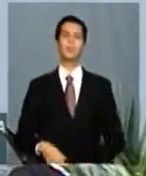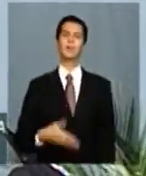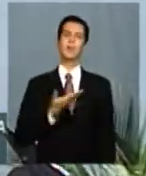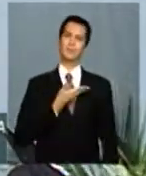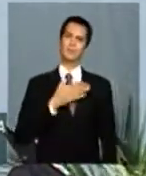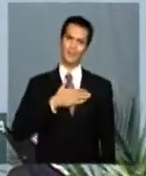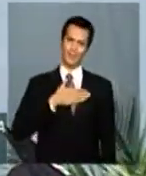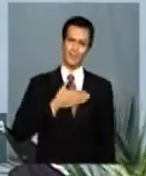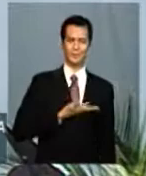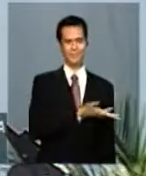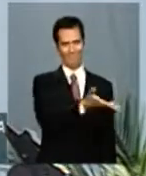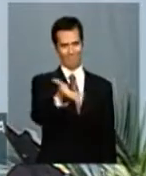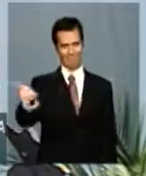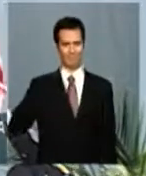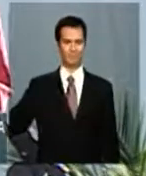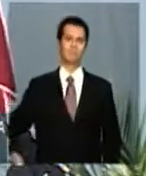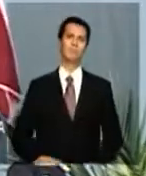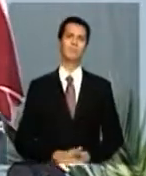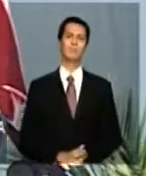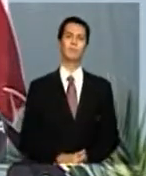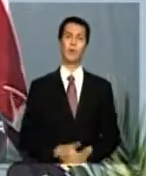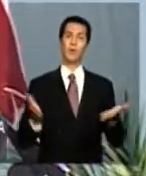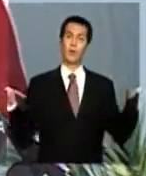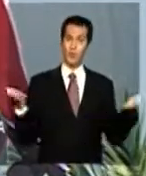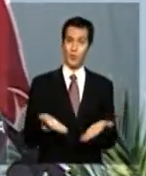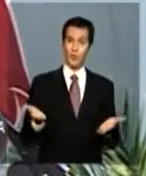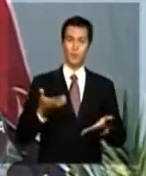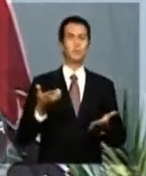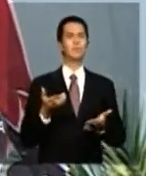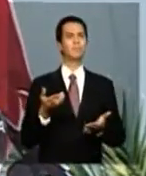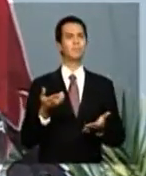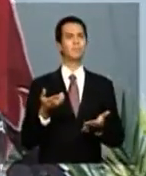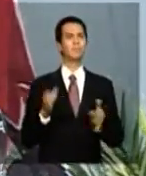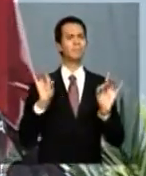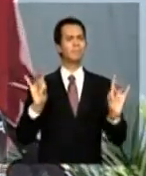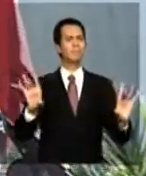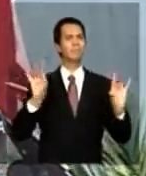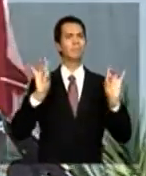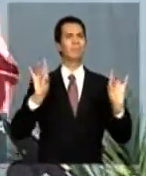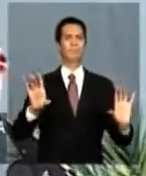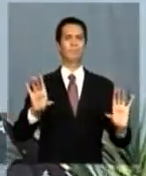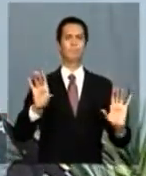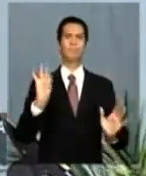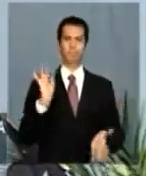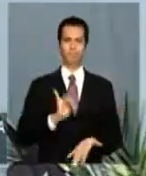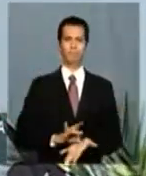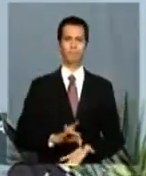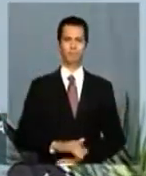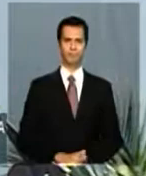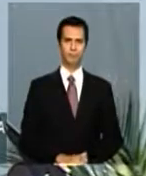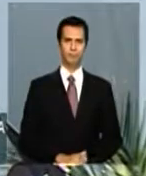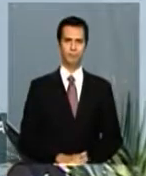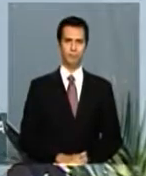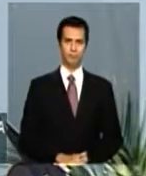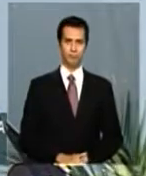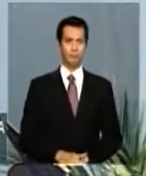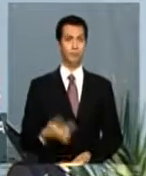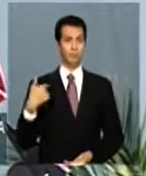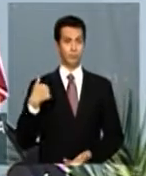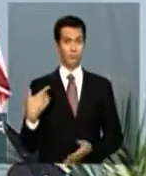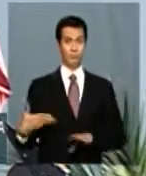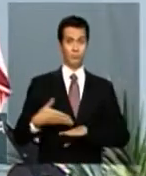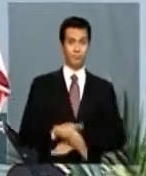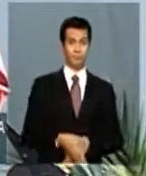amigos e amigas, hoje para mim é um dia também muito especial. Eu estou aqui em Santa